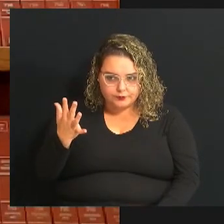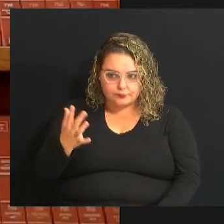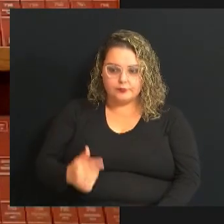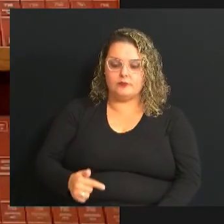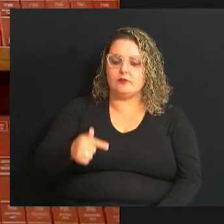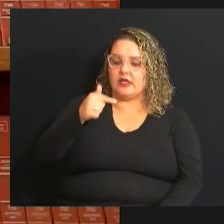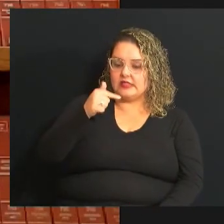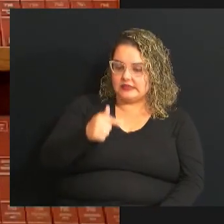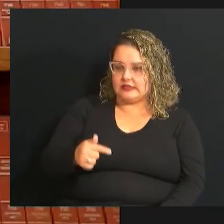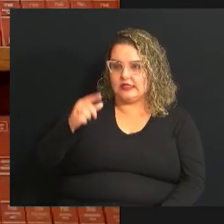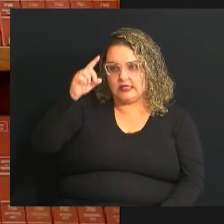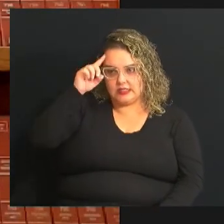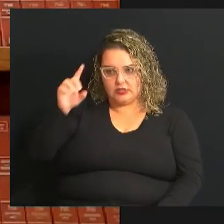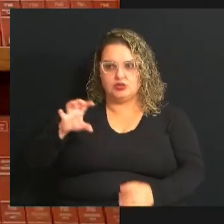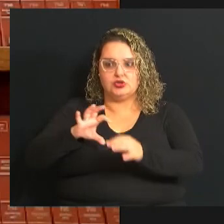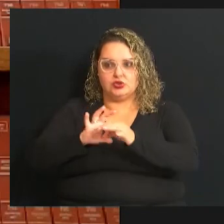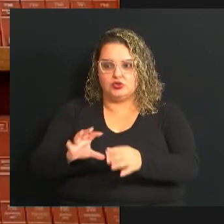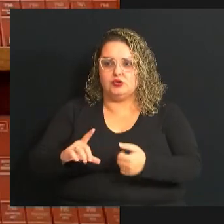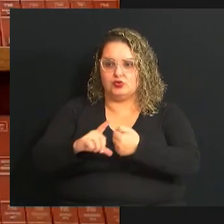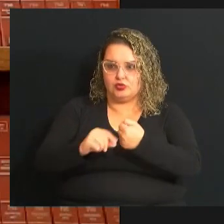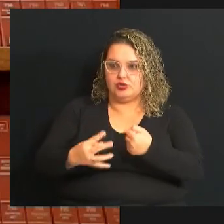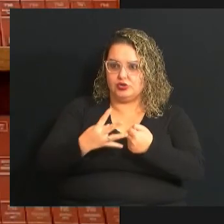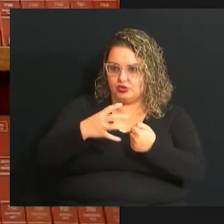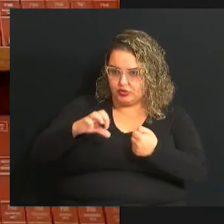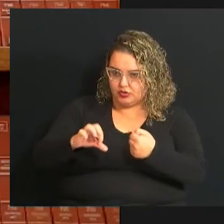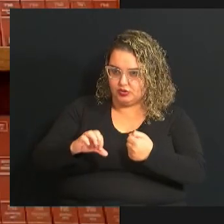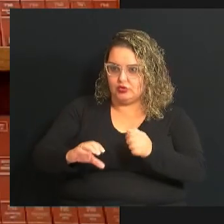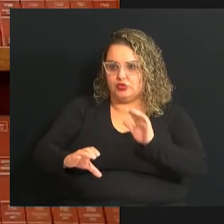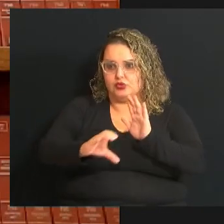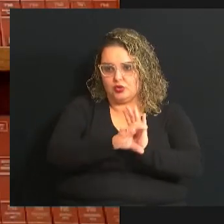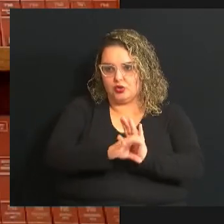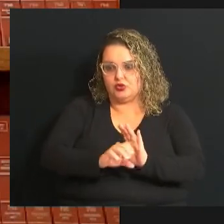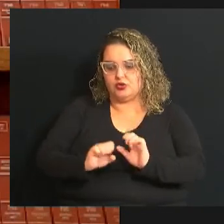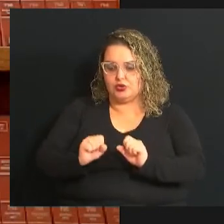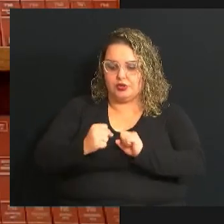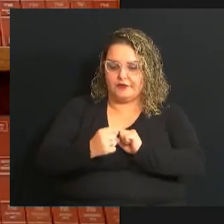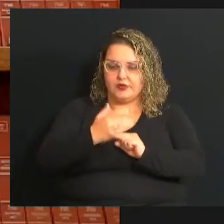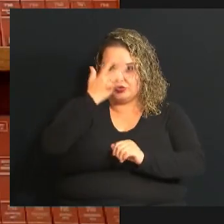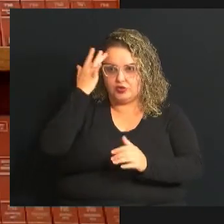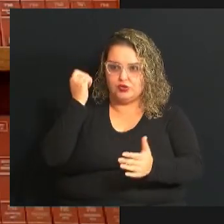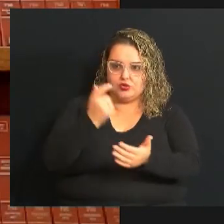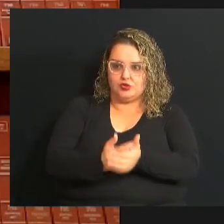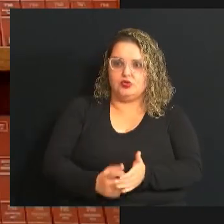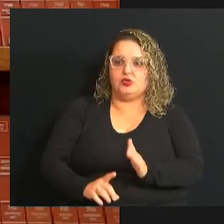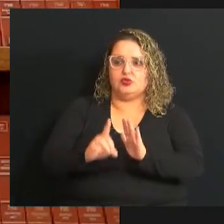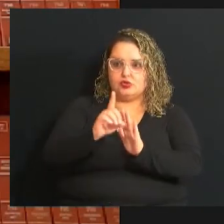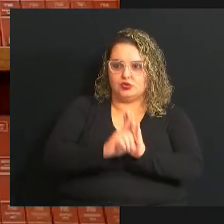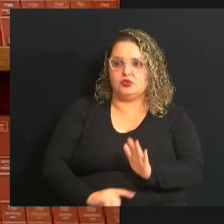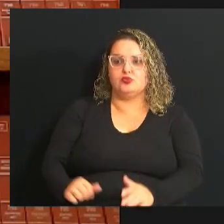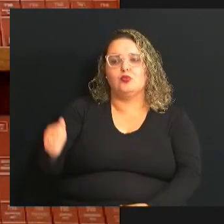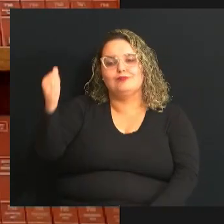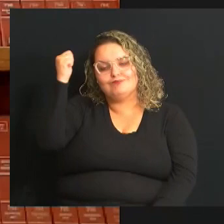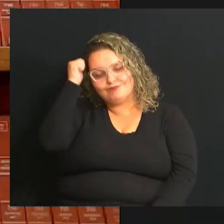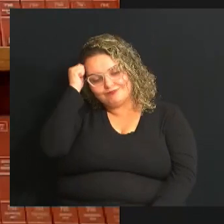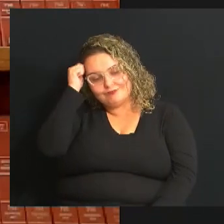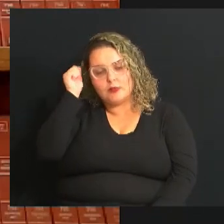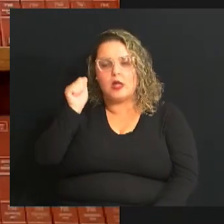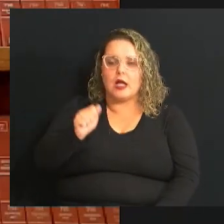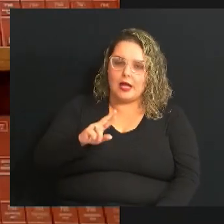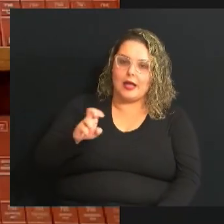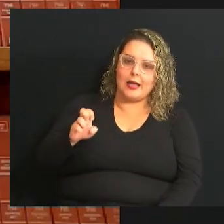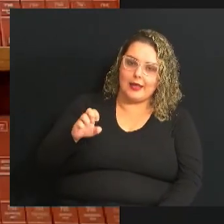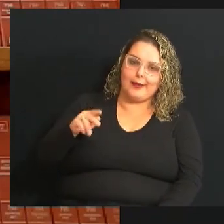quem vai orientar a gente para não ter problema nessa hora da compra tão esperada, olha só, ele já está aqui na tela comigo, é o Leandro Nava, ele